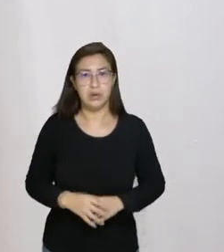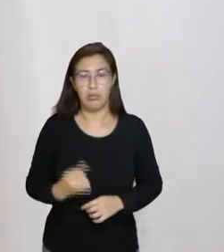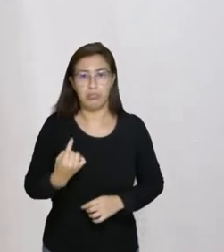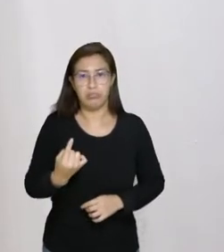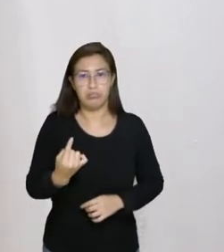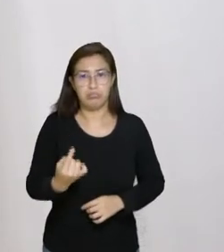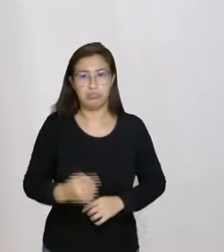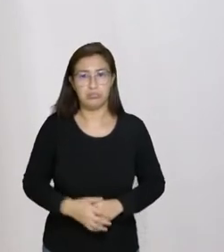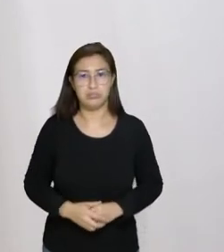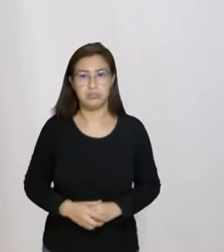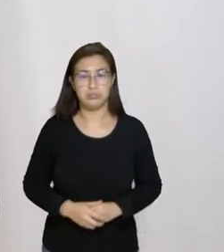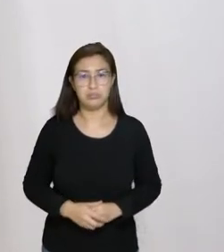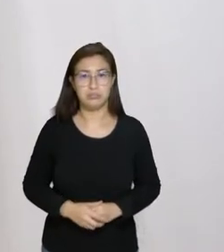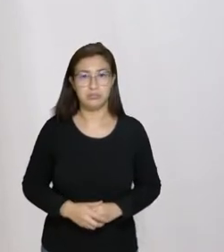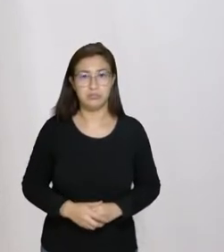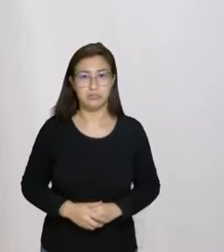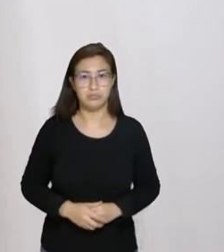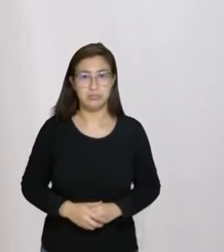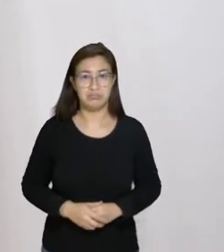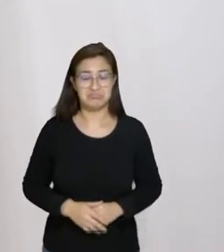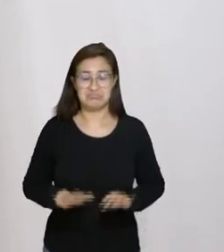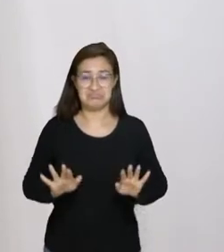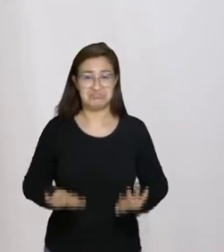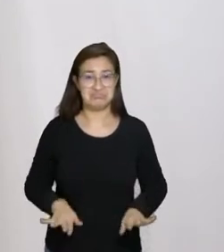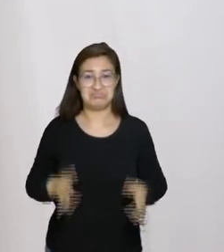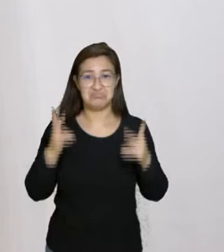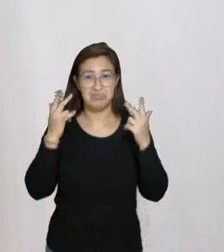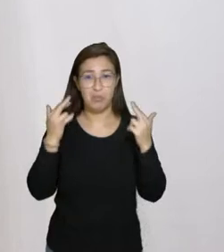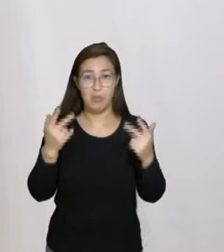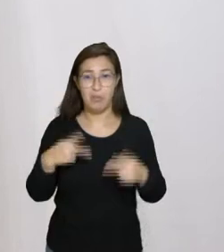isso. E fica por assim mesmo.